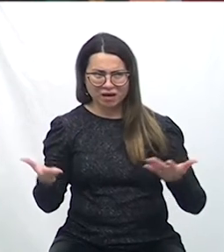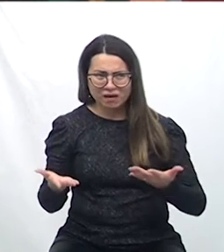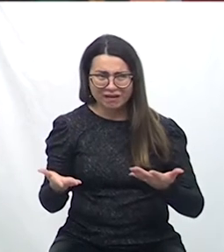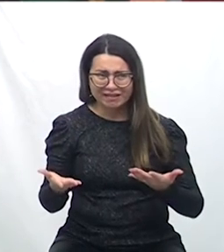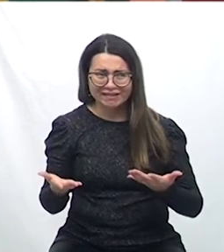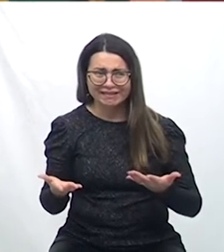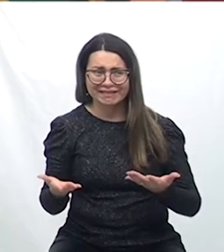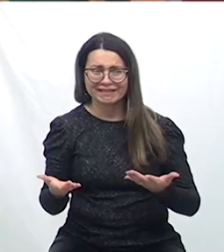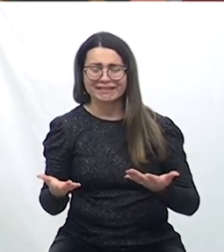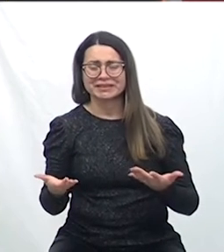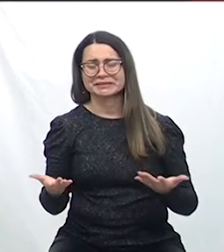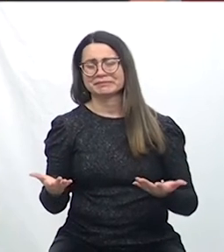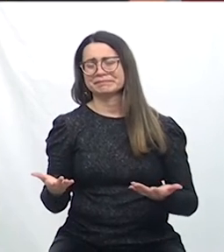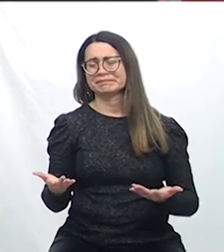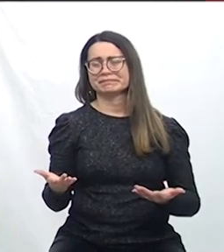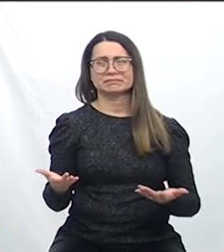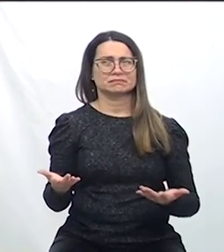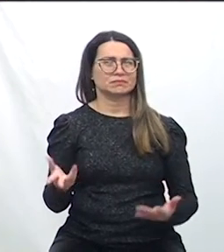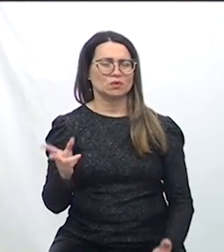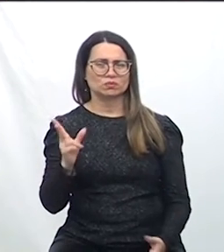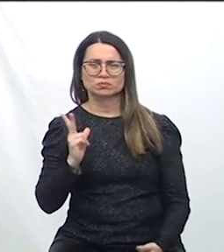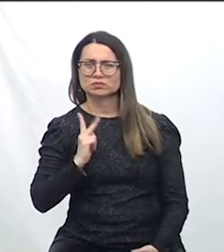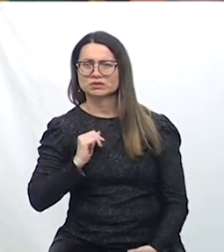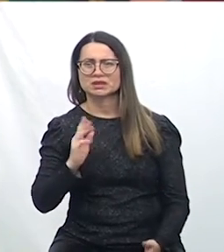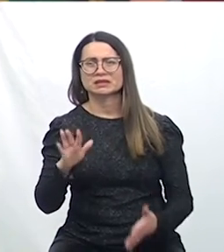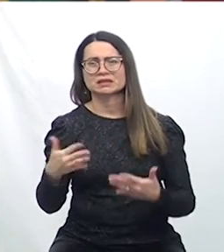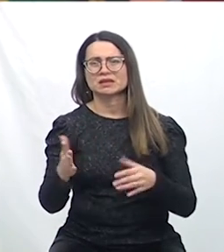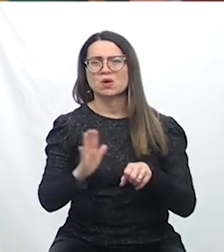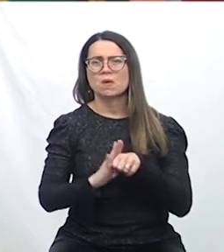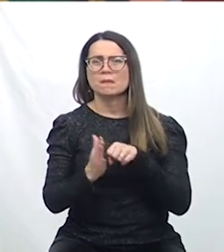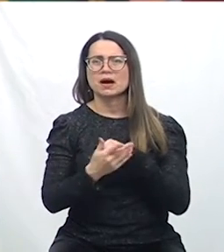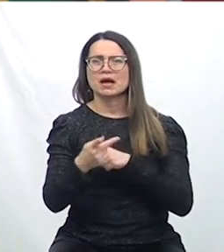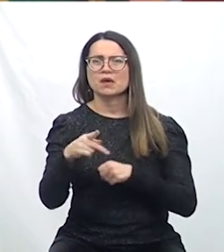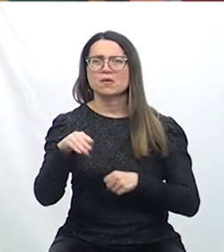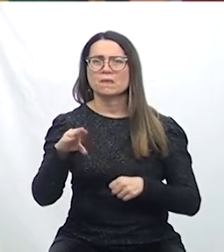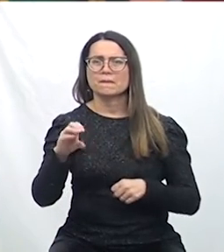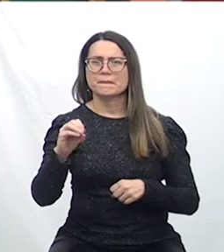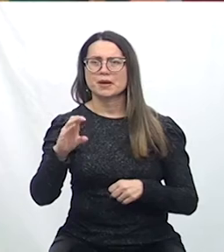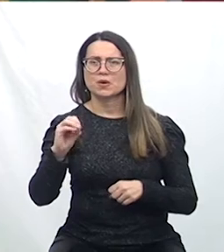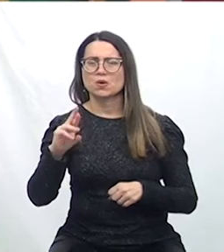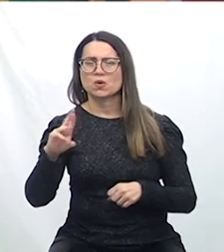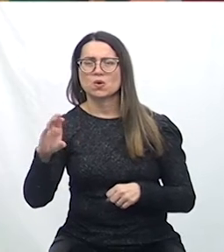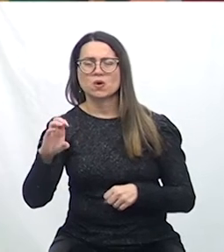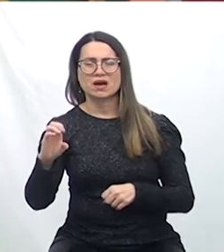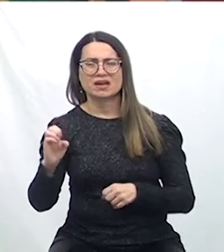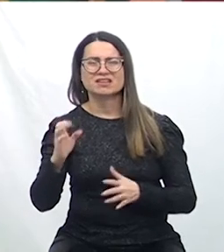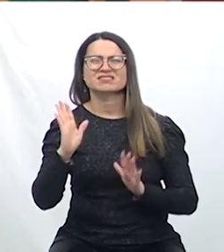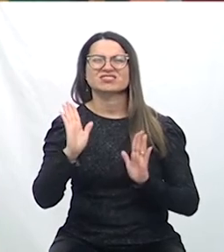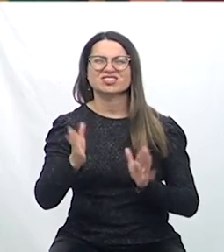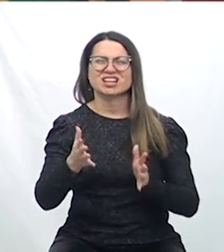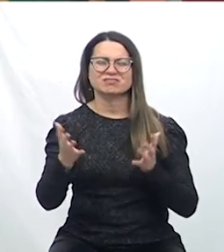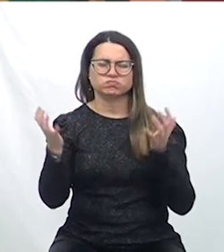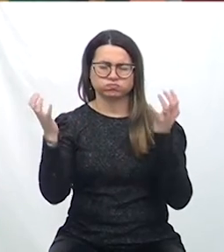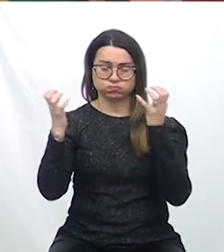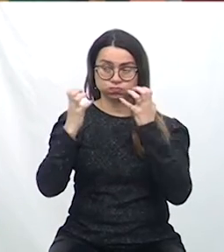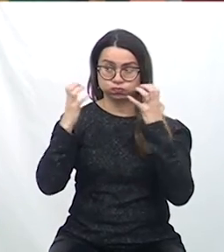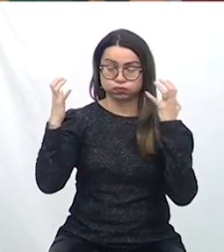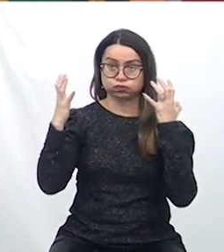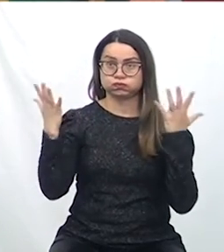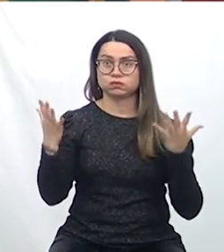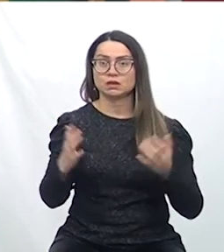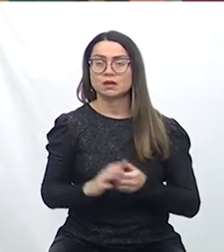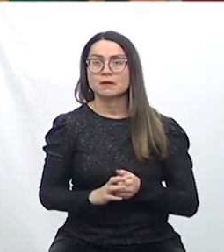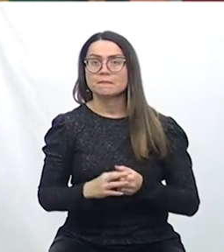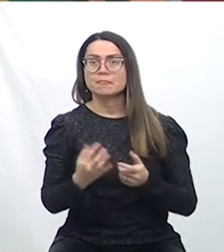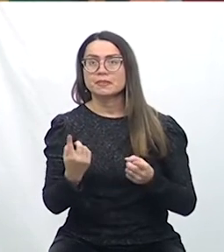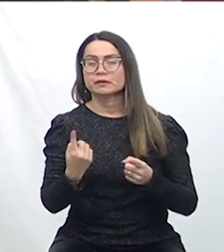de Deus. Então, assim, o pessoal do Pio Correia não aguenta mais um governo amador e que não explica de onde vieram os 33 milhões e por que